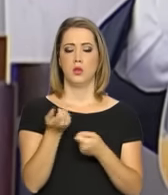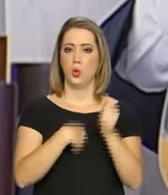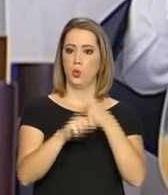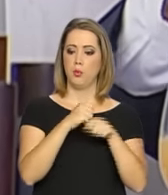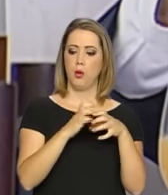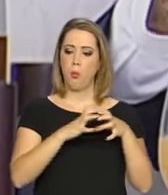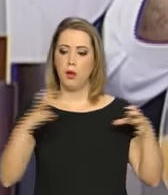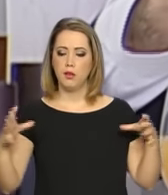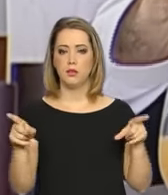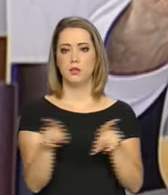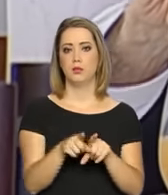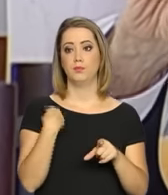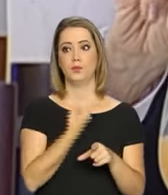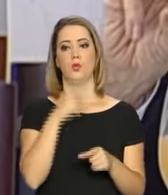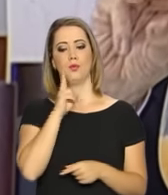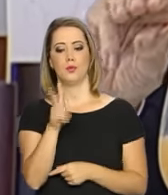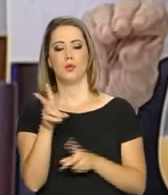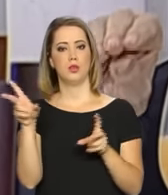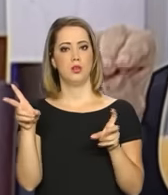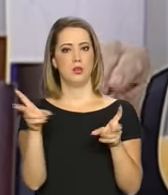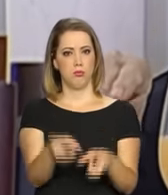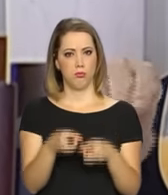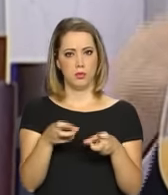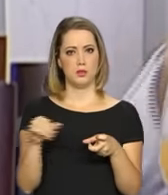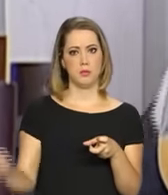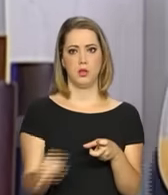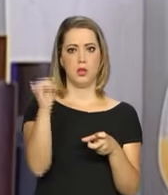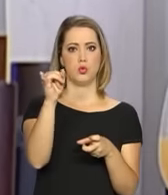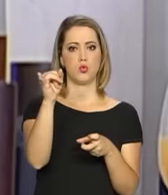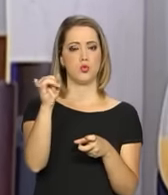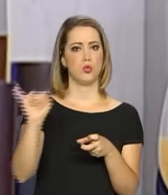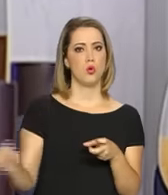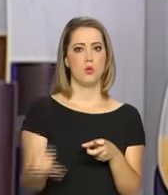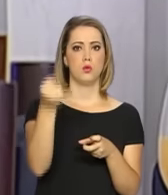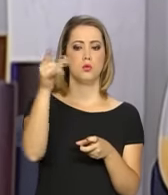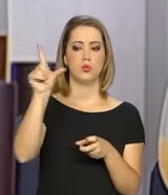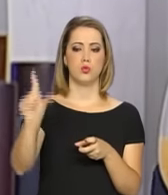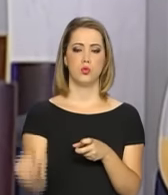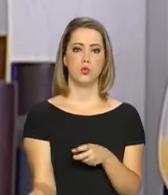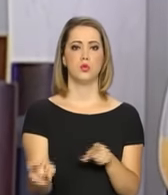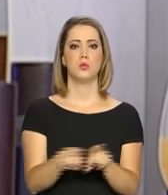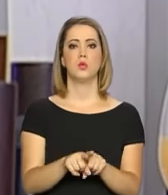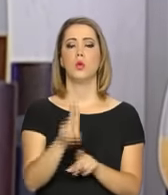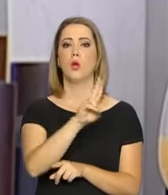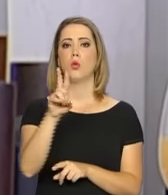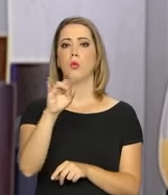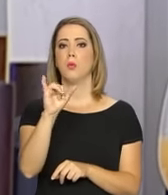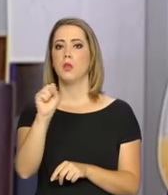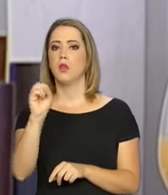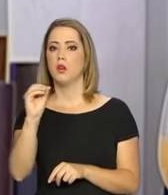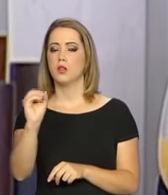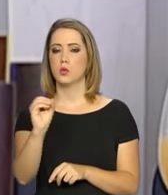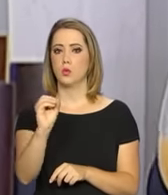brasileiras isso faz com que a taxa de juros estrutural da economia caia que é o chamado risco Brasil esse risco vai